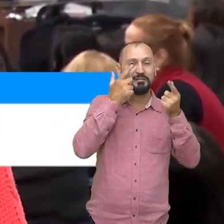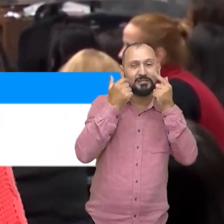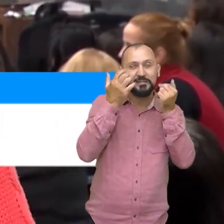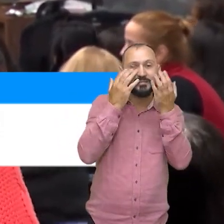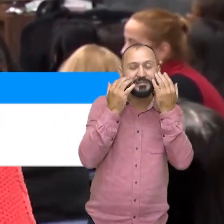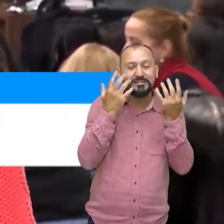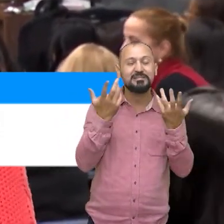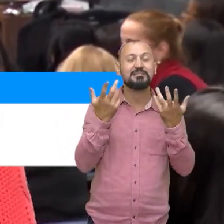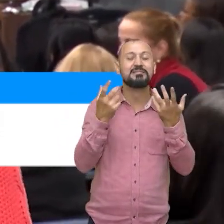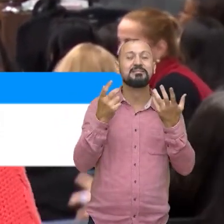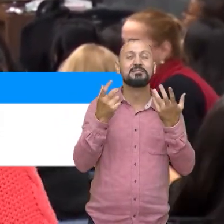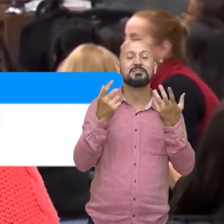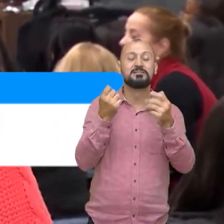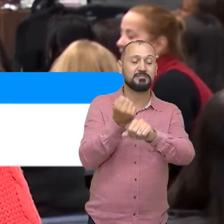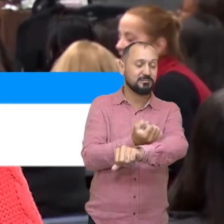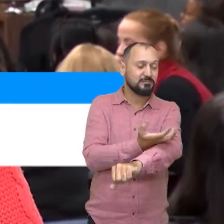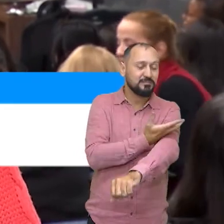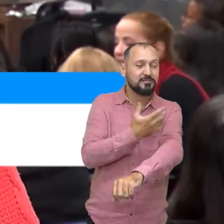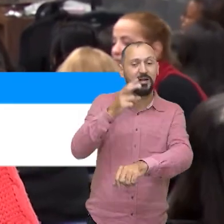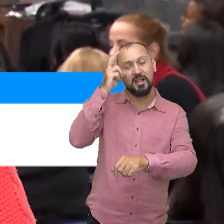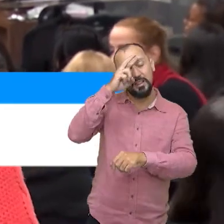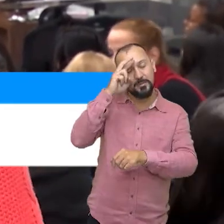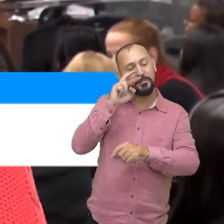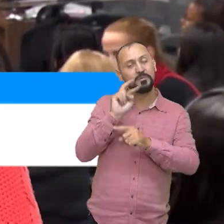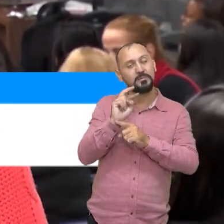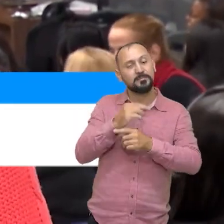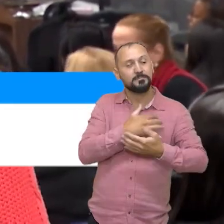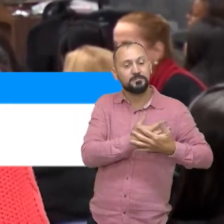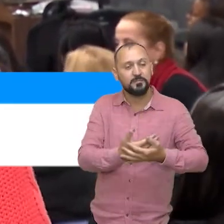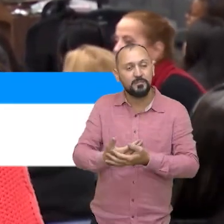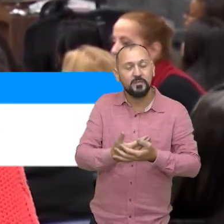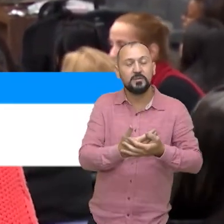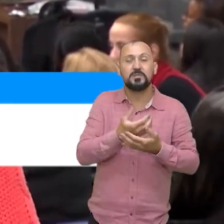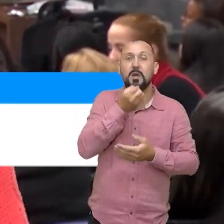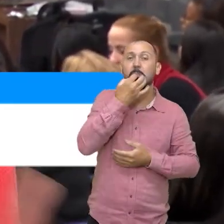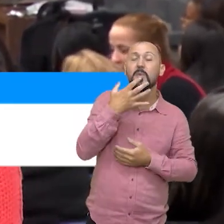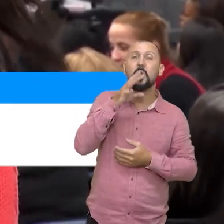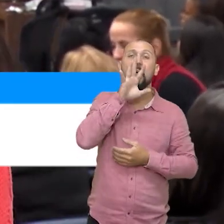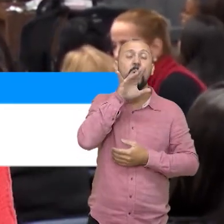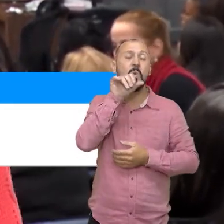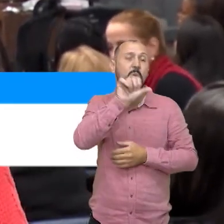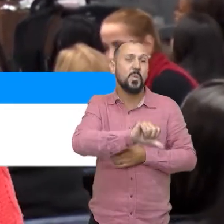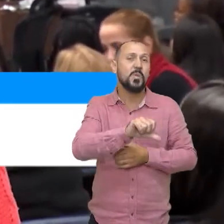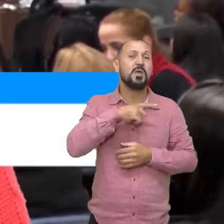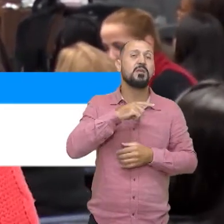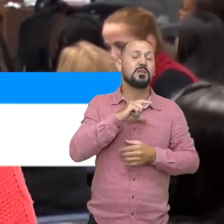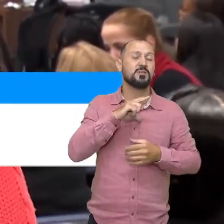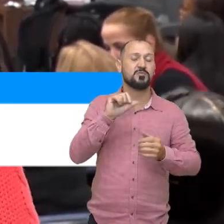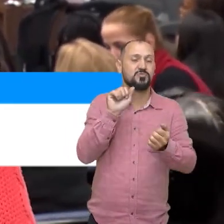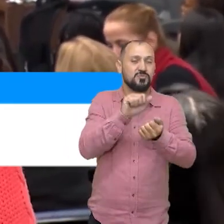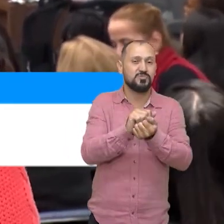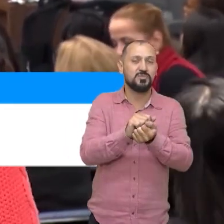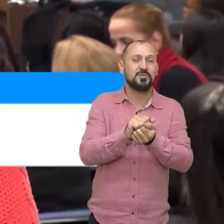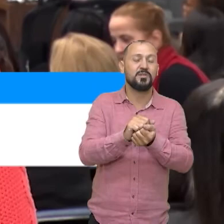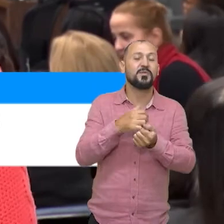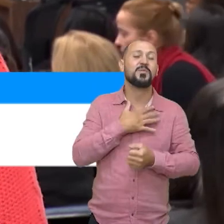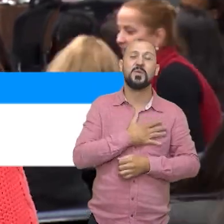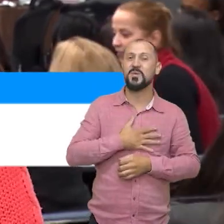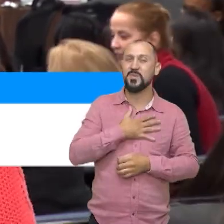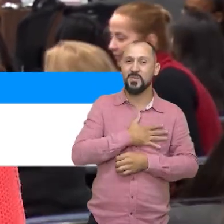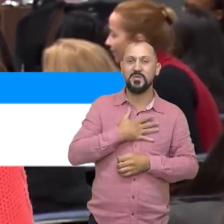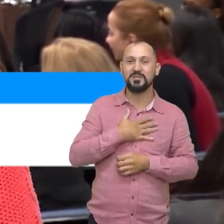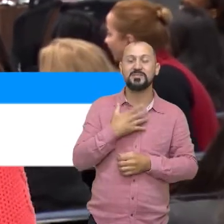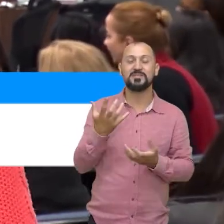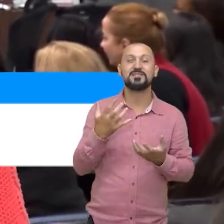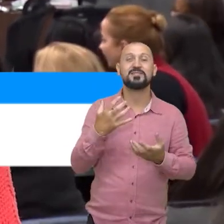todo mundo chorou, né? Todo mundo reviveu um pouco da maternidade, das coisas boas e das coisas ruins que a maternidade carrega.